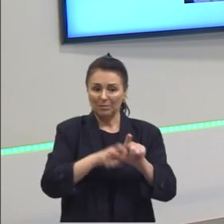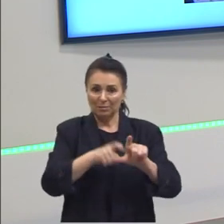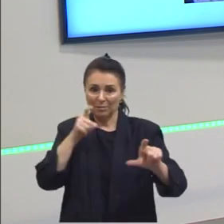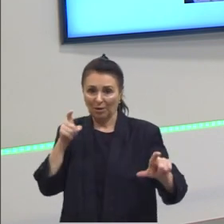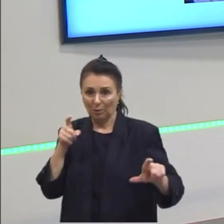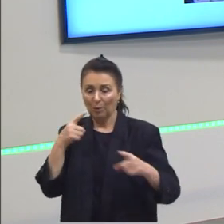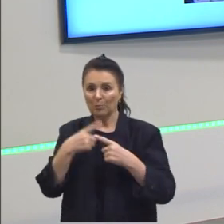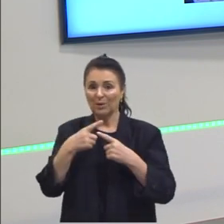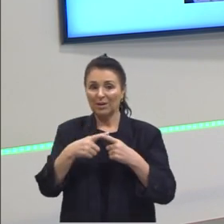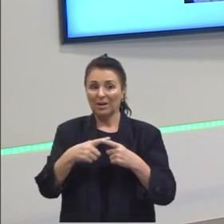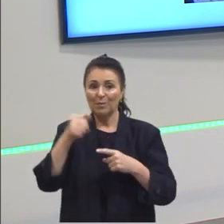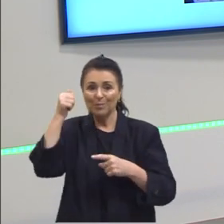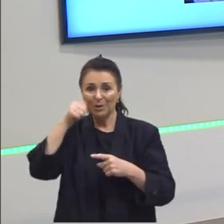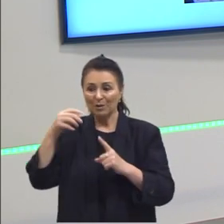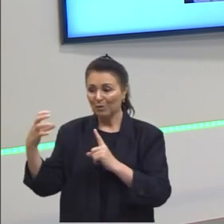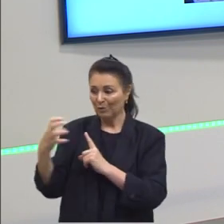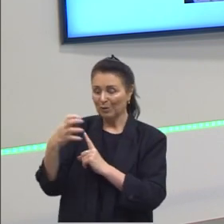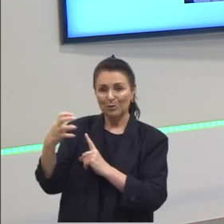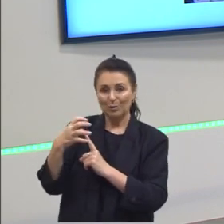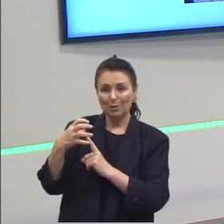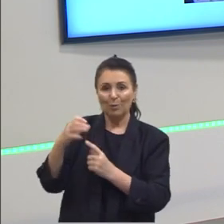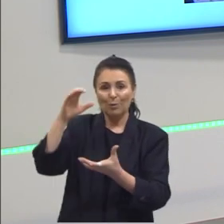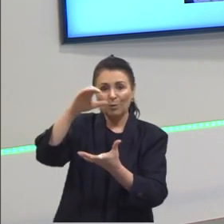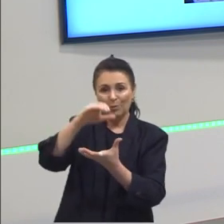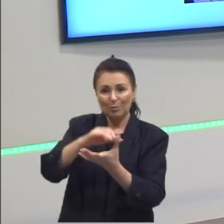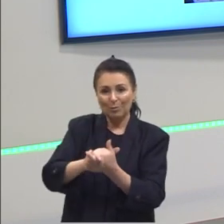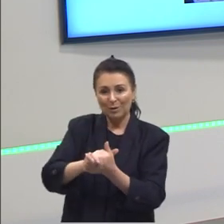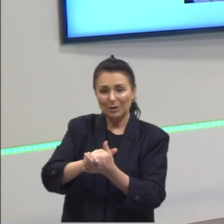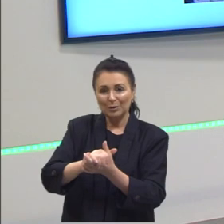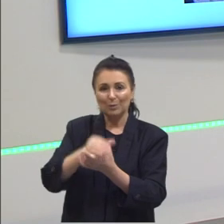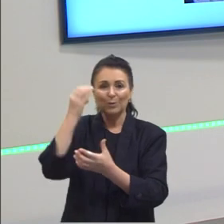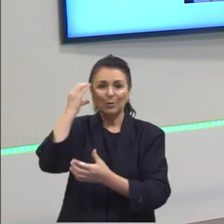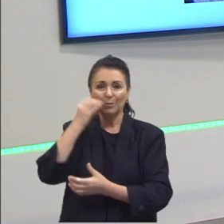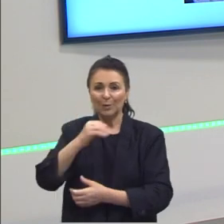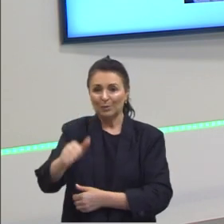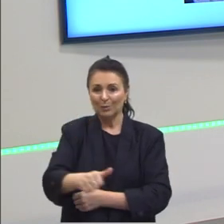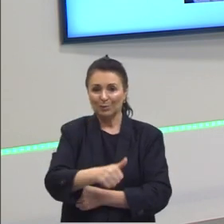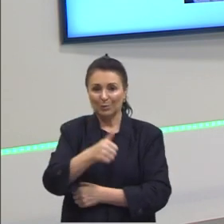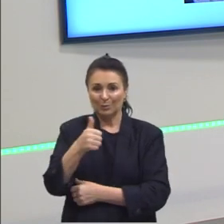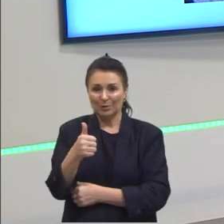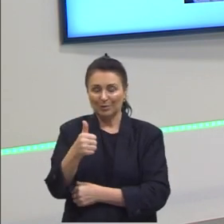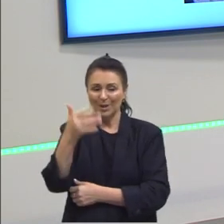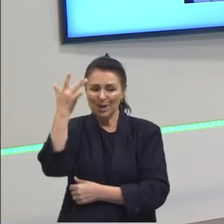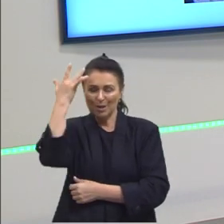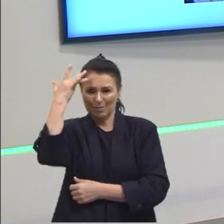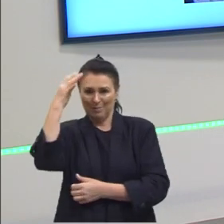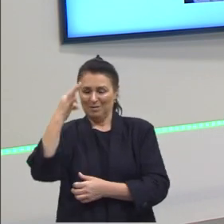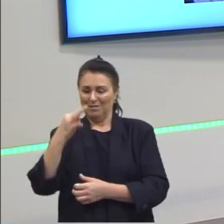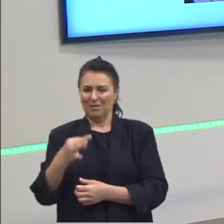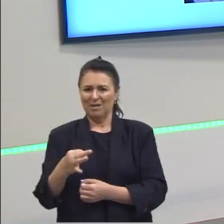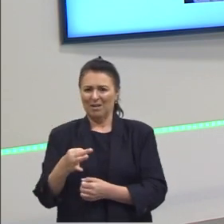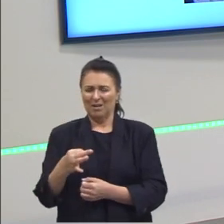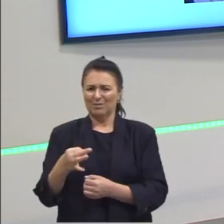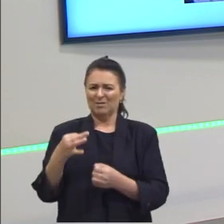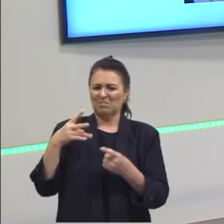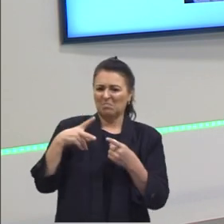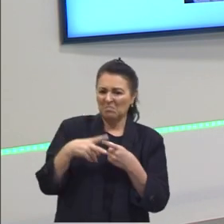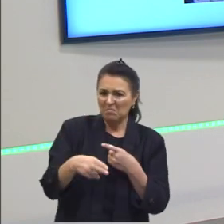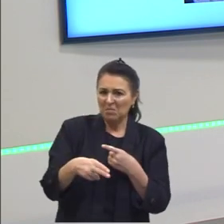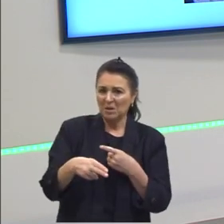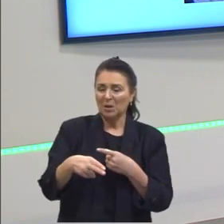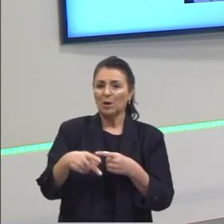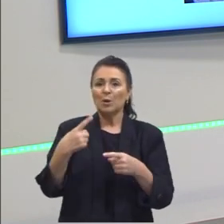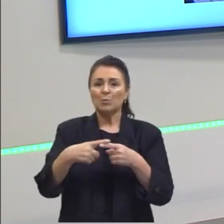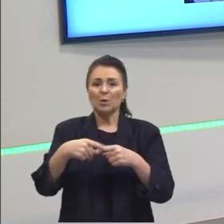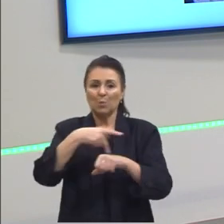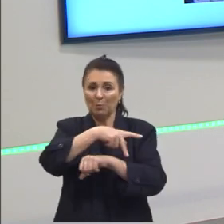teria influenciado Dom Pedro primeiro né Dom Pedro primeiro tava ali numa sinuca de bico não tinha muita certeza né se rompia com o país